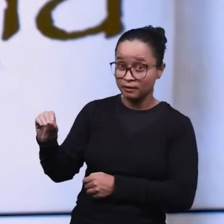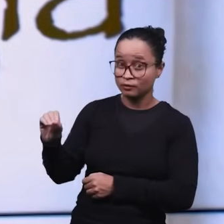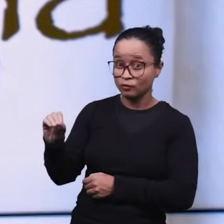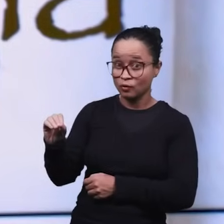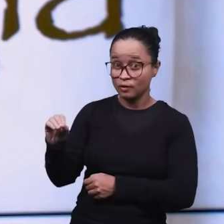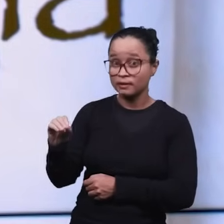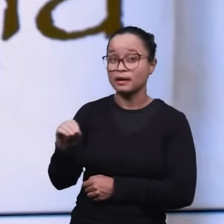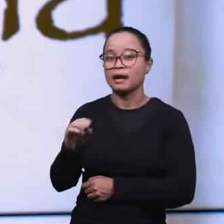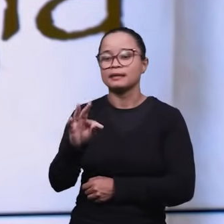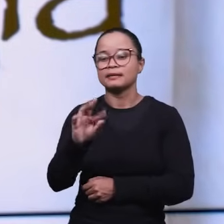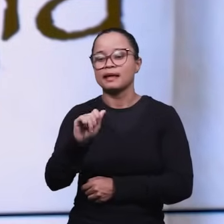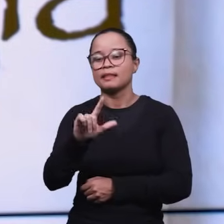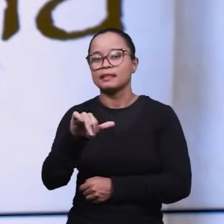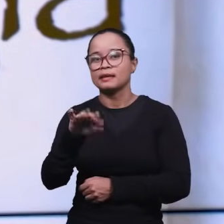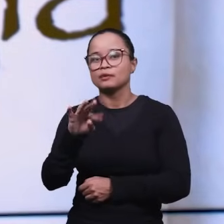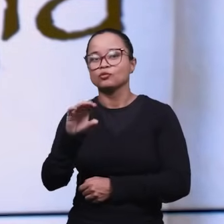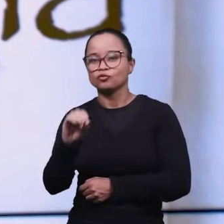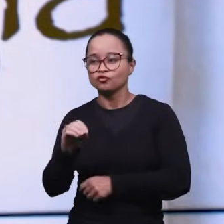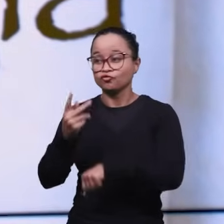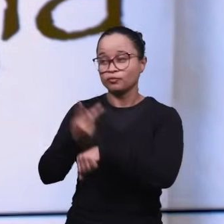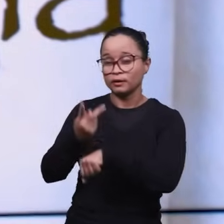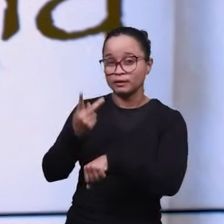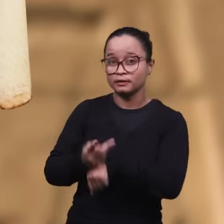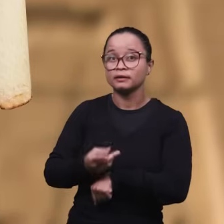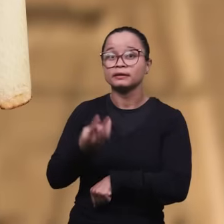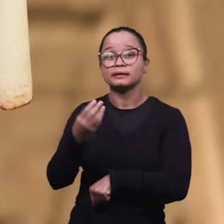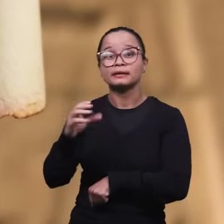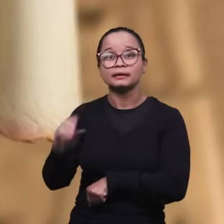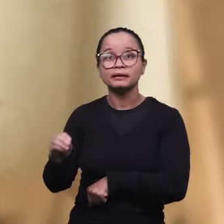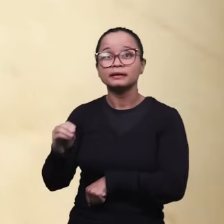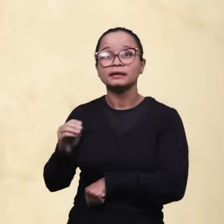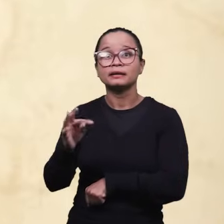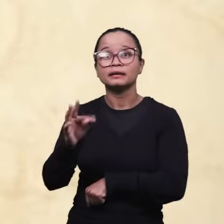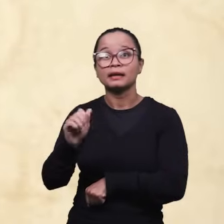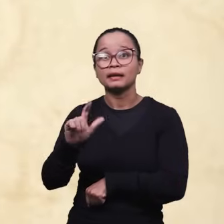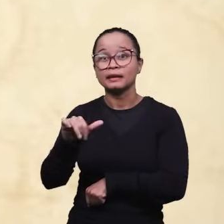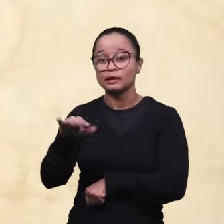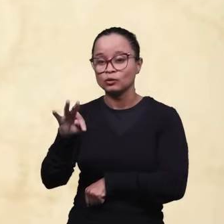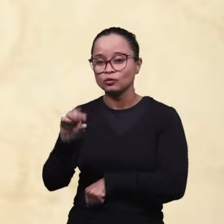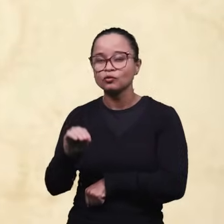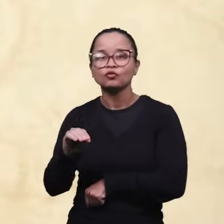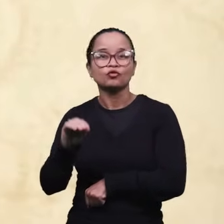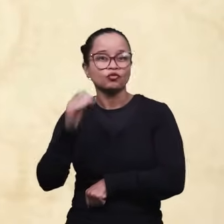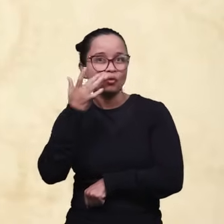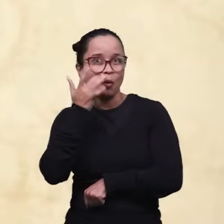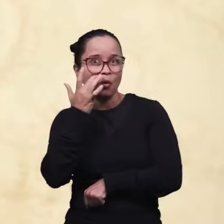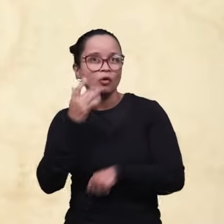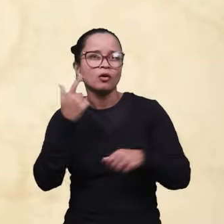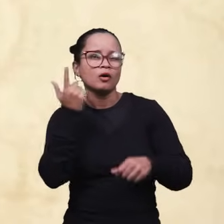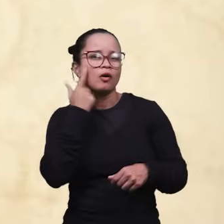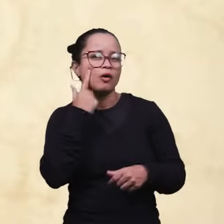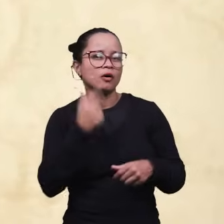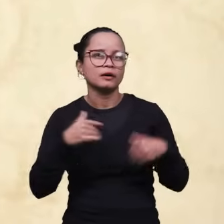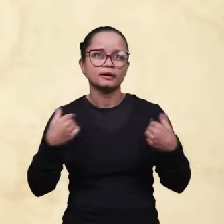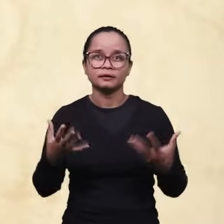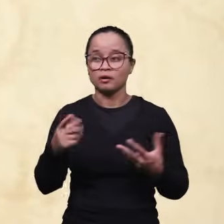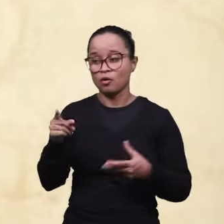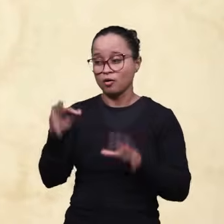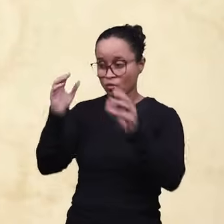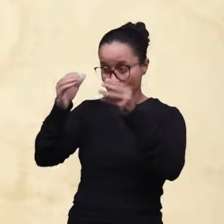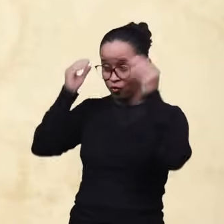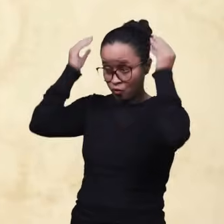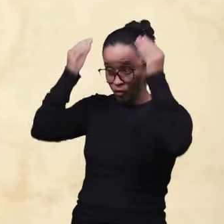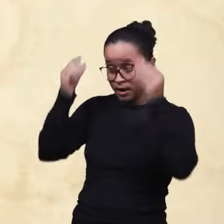de ouro. Isso está em 2 Reis 18, 14, que diz assim: Então o rei da